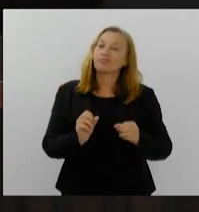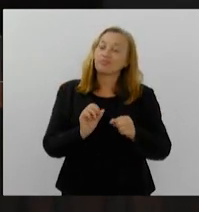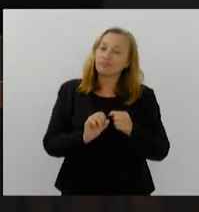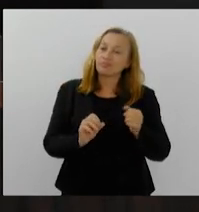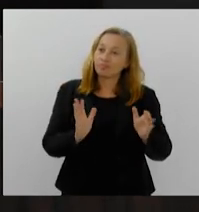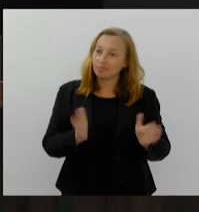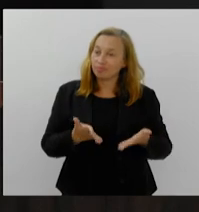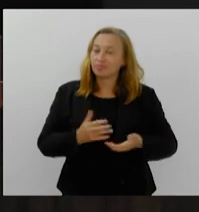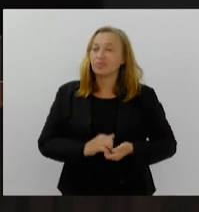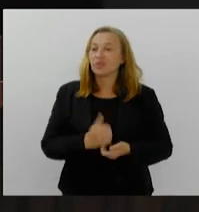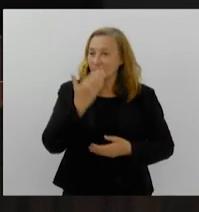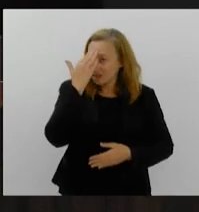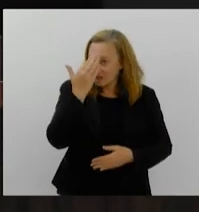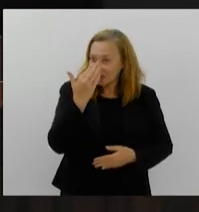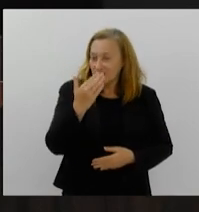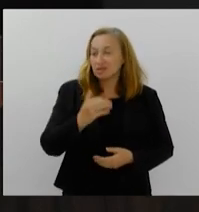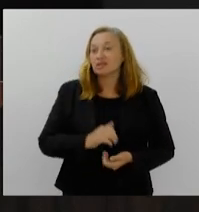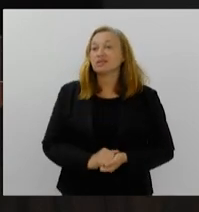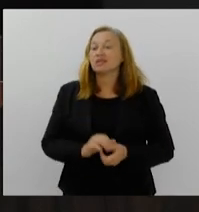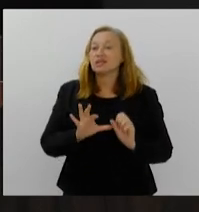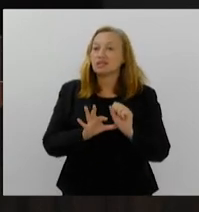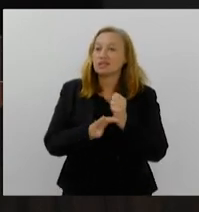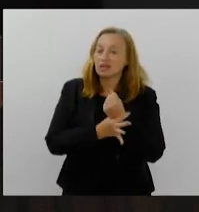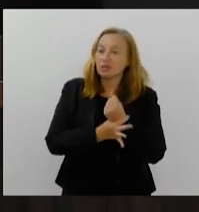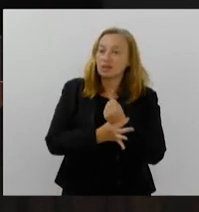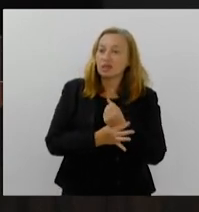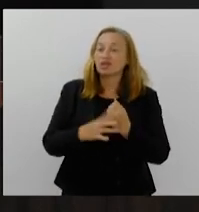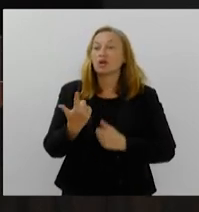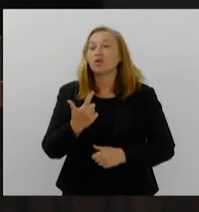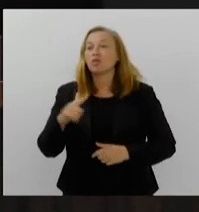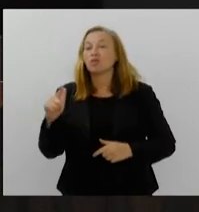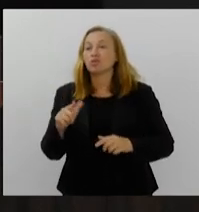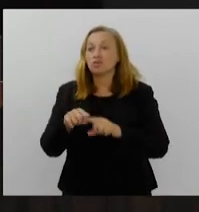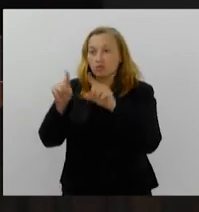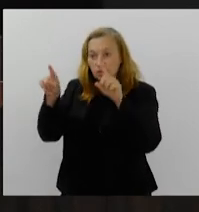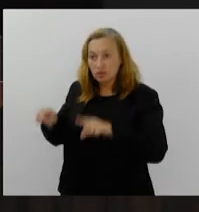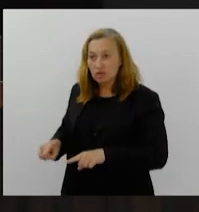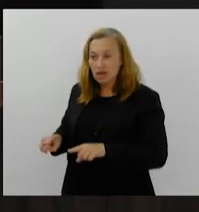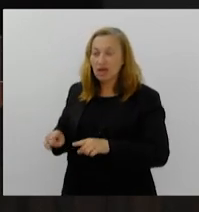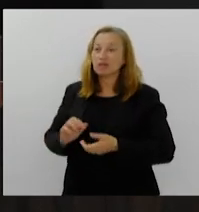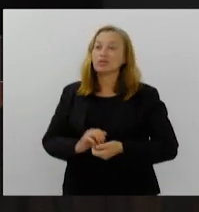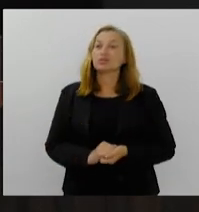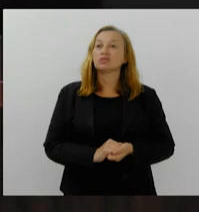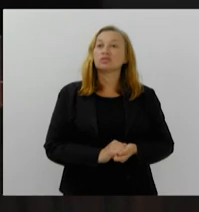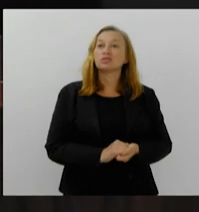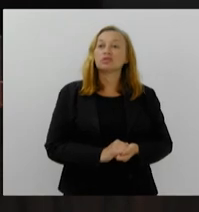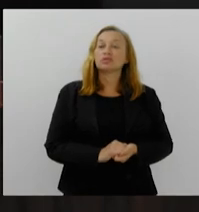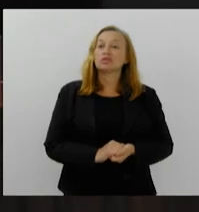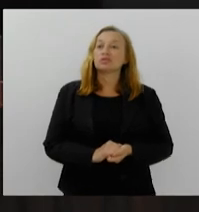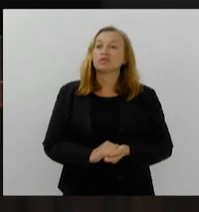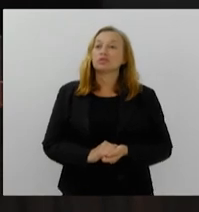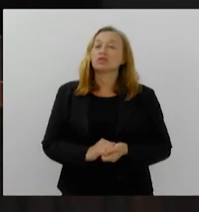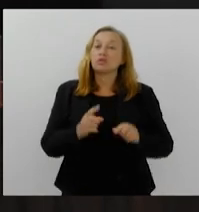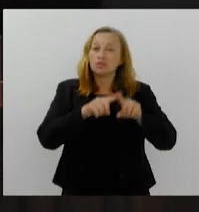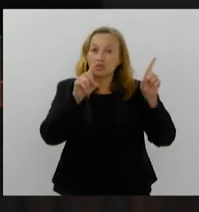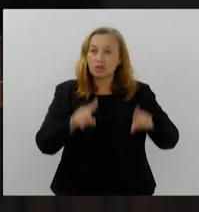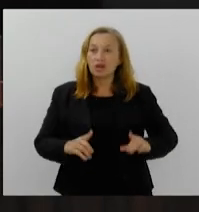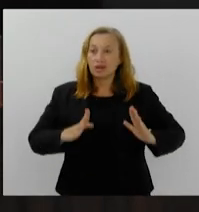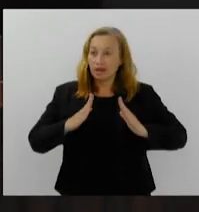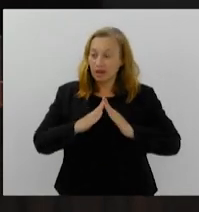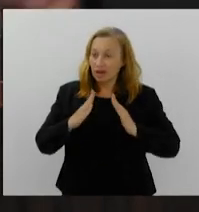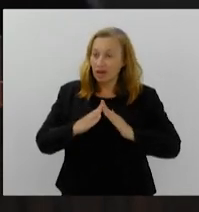realizando. Agradecendo aos nossos seguranças, todos os outros funcionários, os funcionários que aqui da casa,